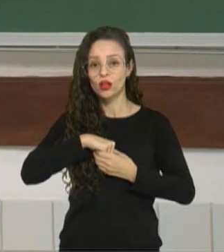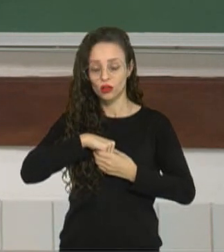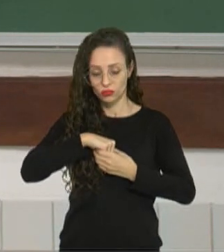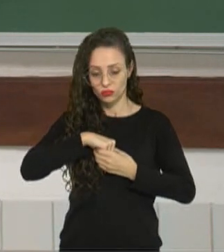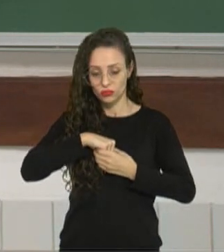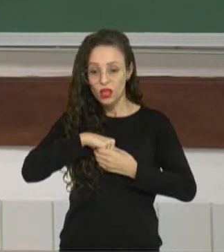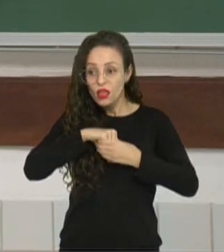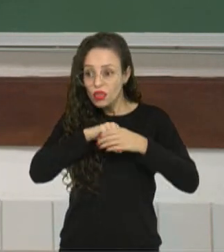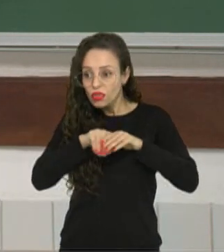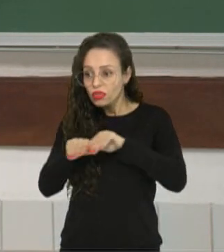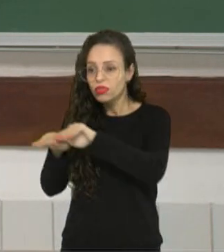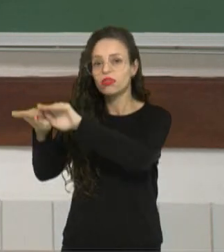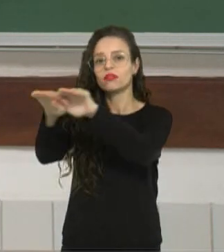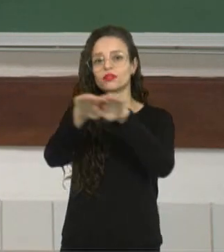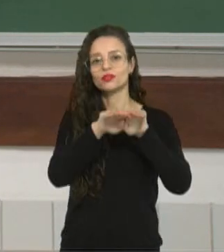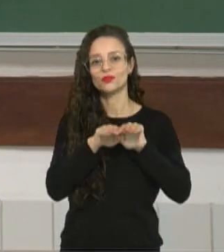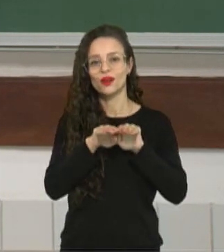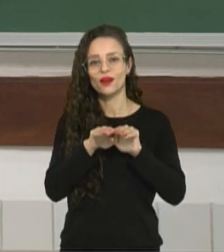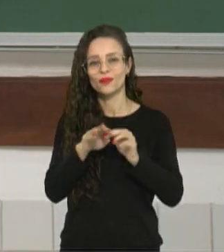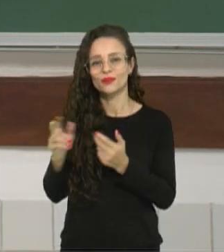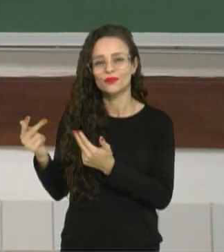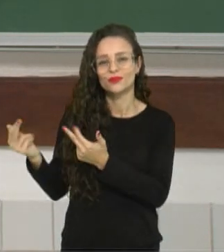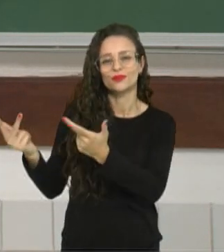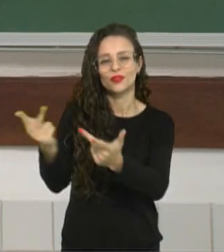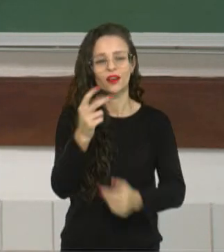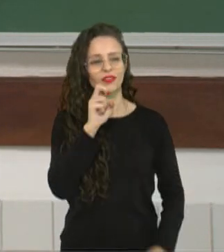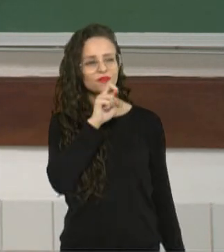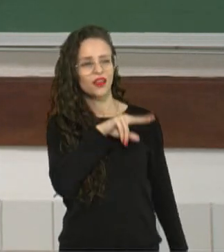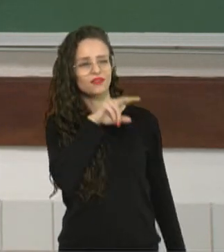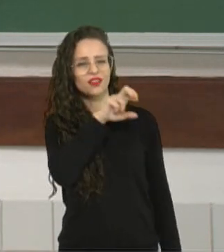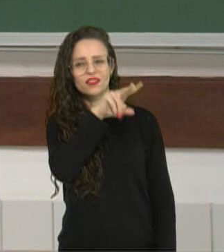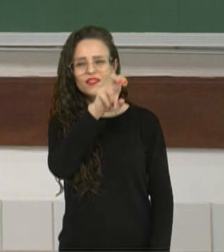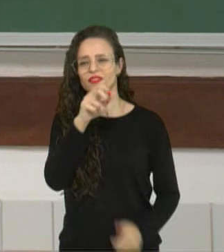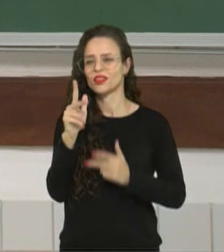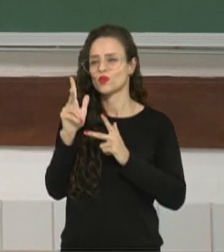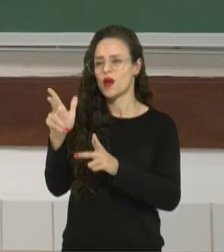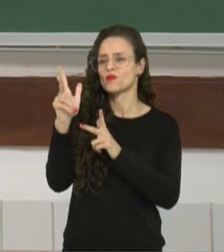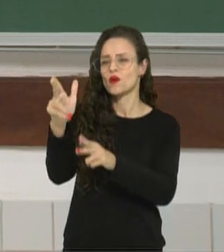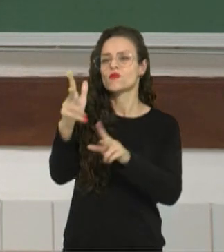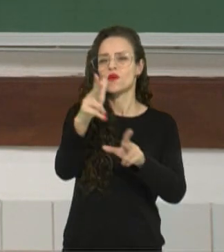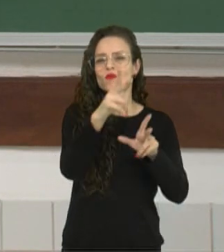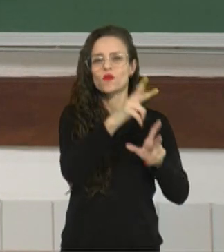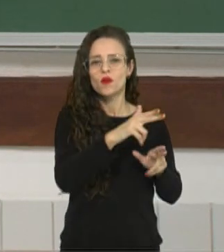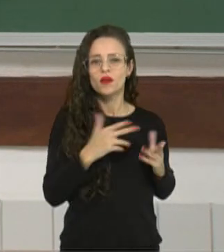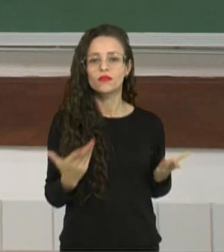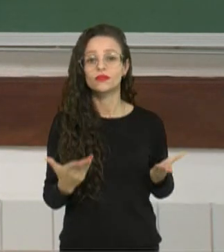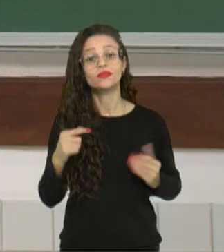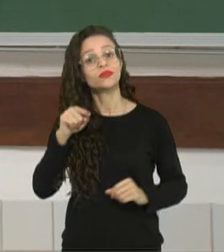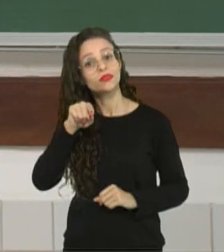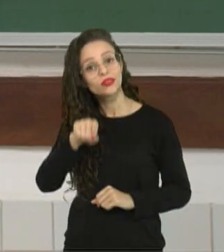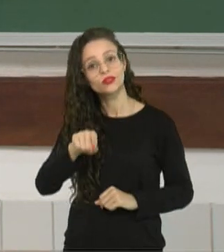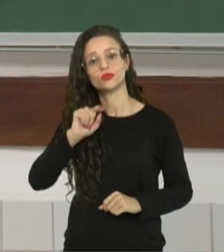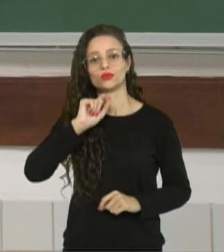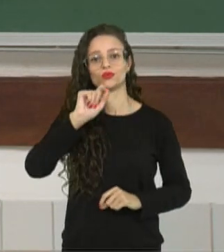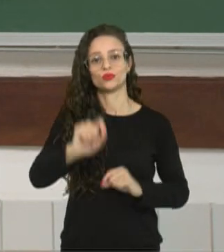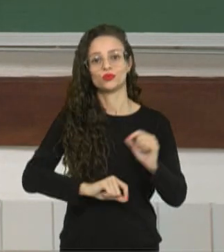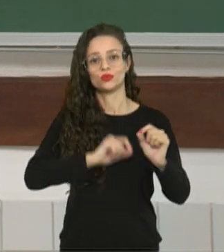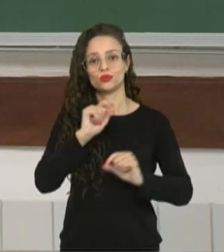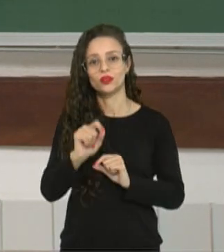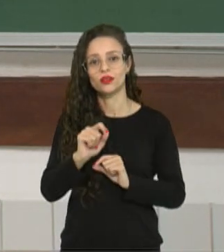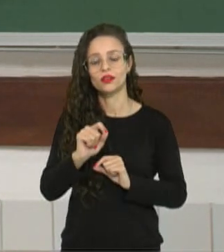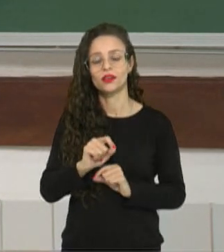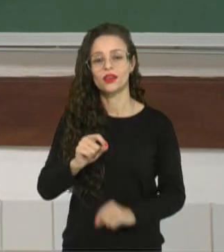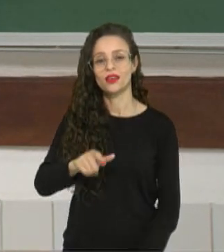seja homogêneo e que a gente veja o mundo como homogêneo, ou seja, é tudo igual, isso faz com que